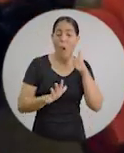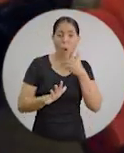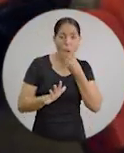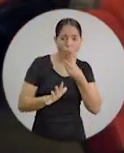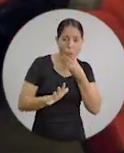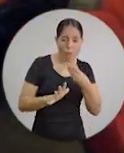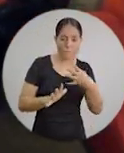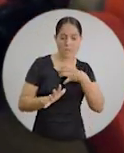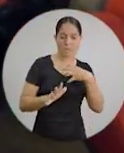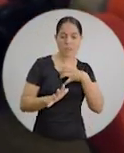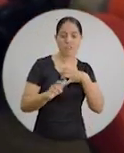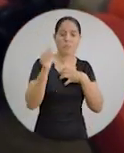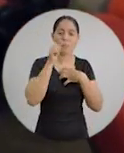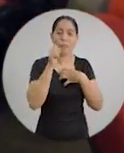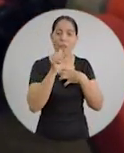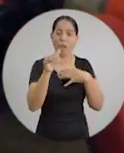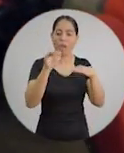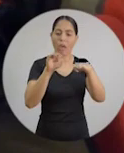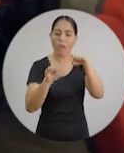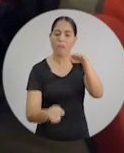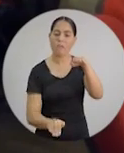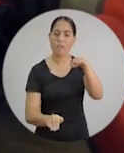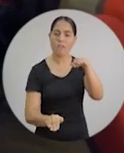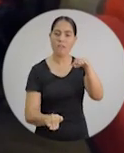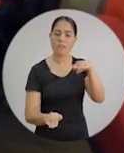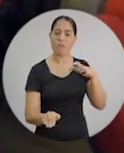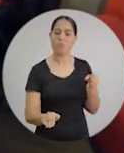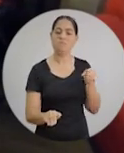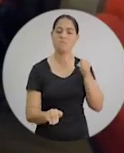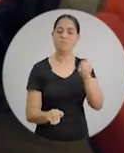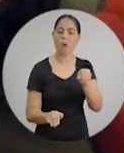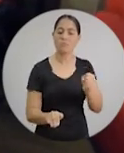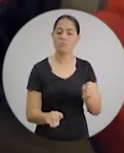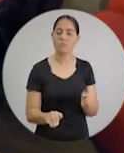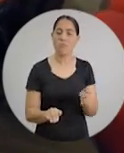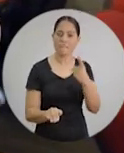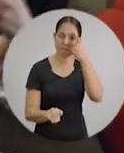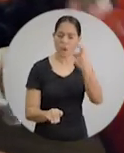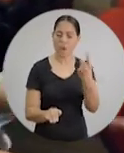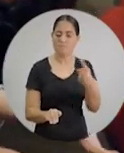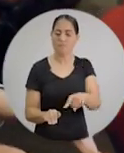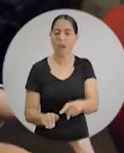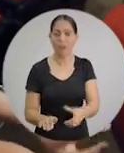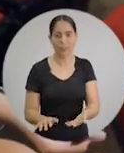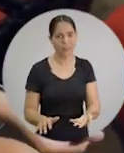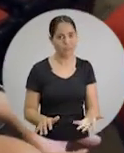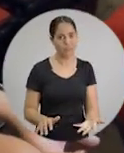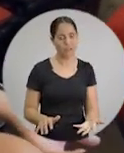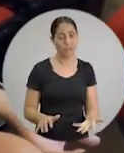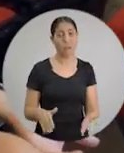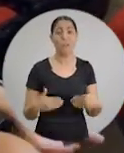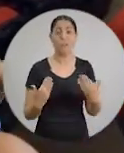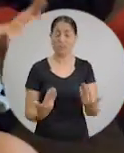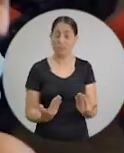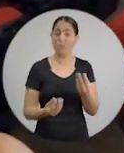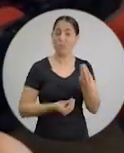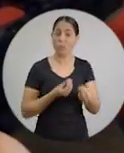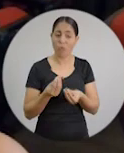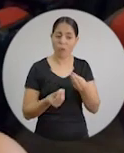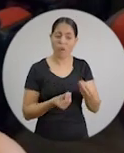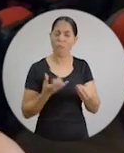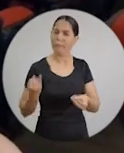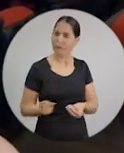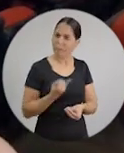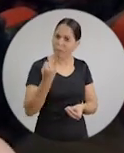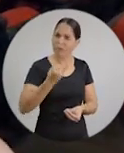na qual o homem ele se sente numa relação com a mulher que permite a ele praticar a violência contra a mulher. Então,